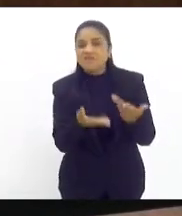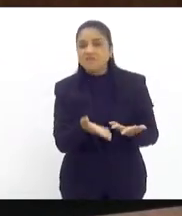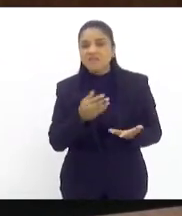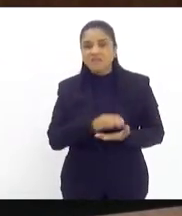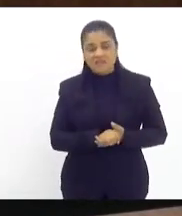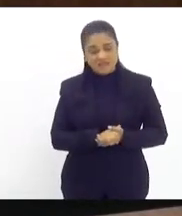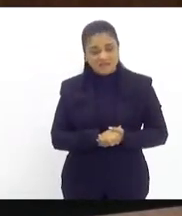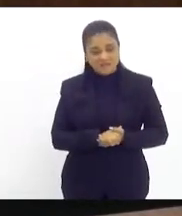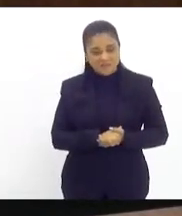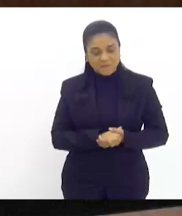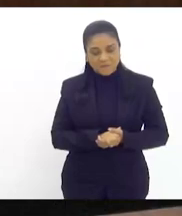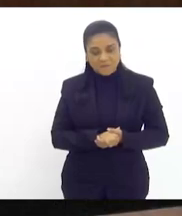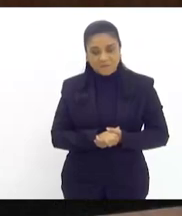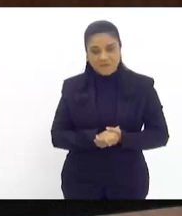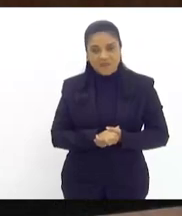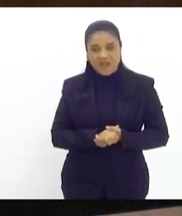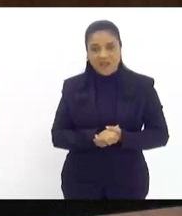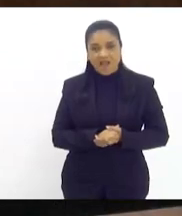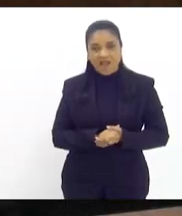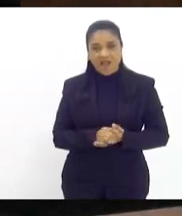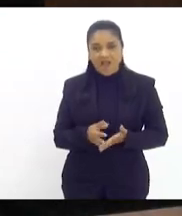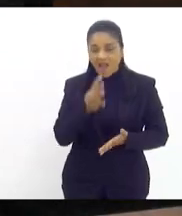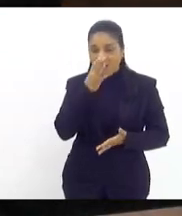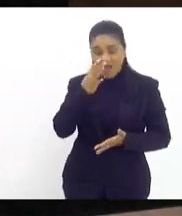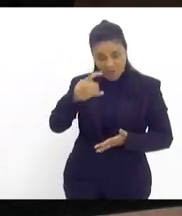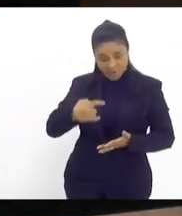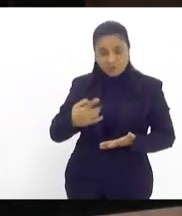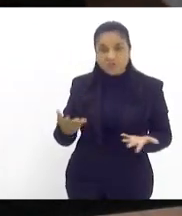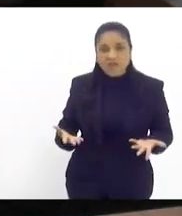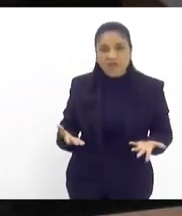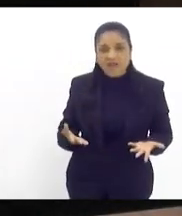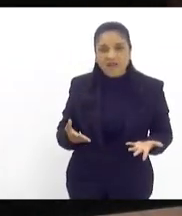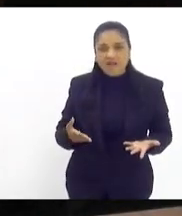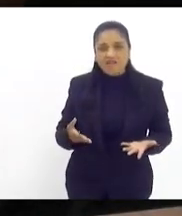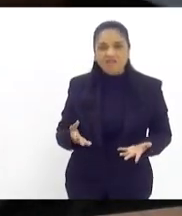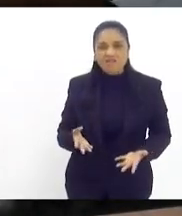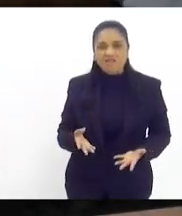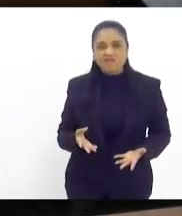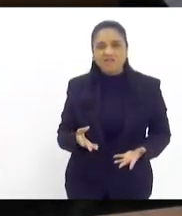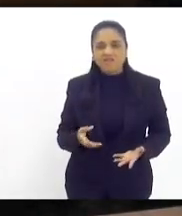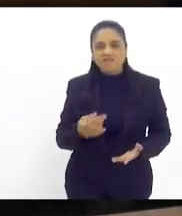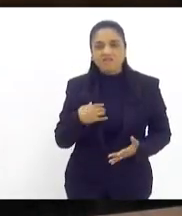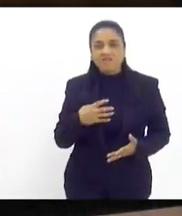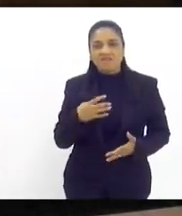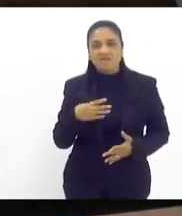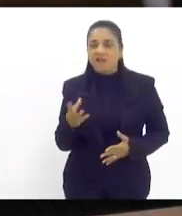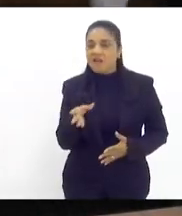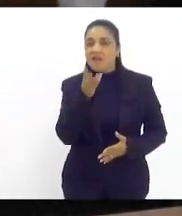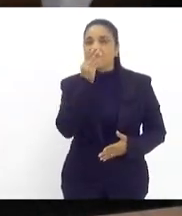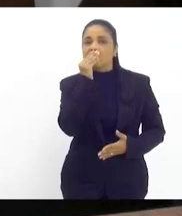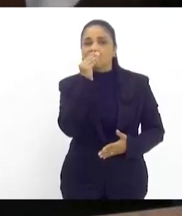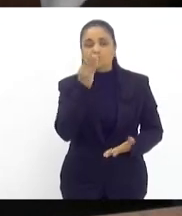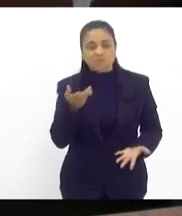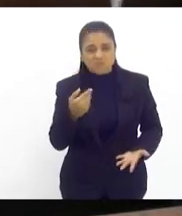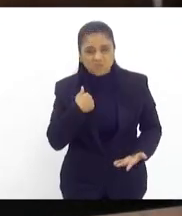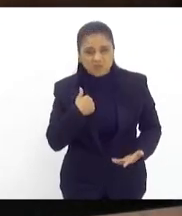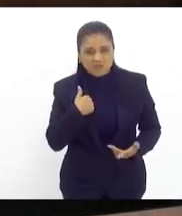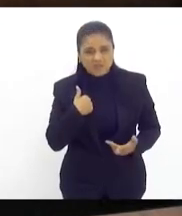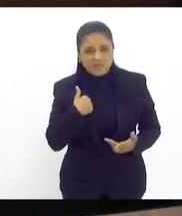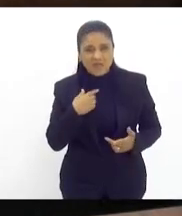apontar o dedo para nós tem que lavar a boca para falar da gente para nos